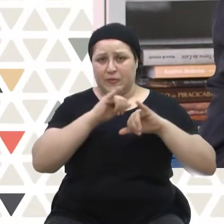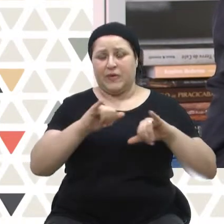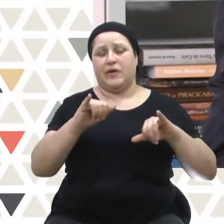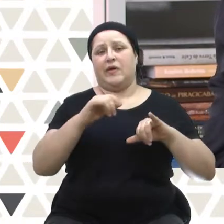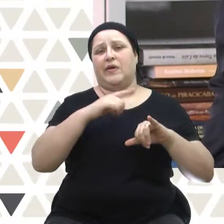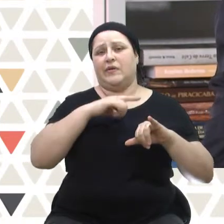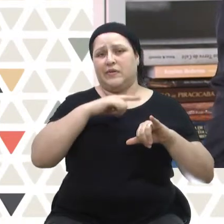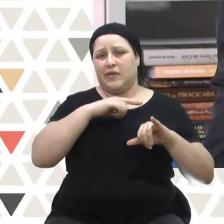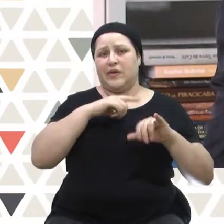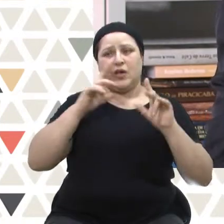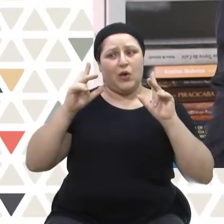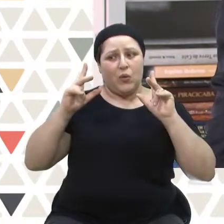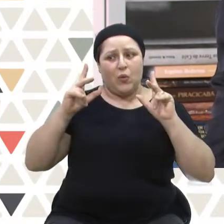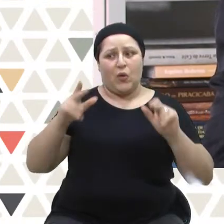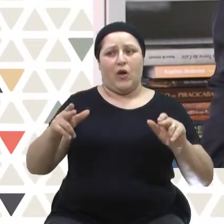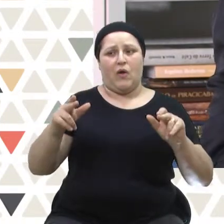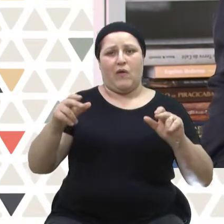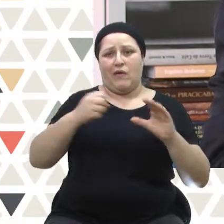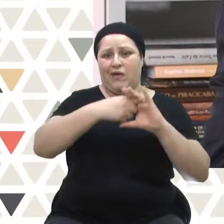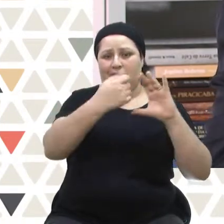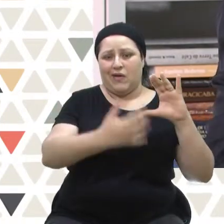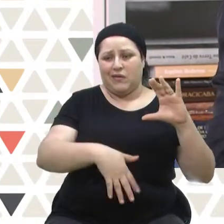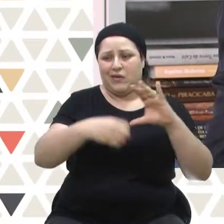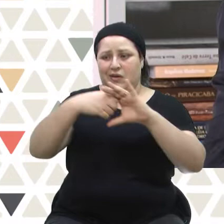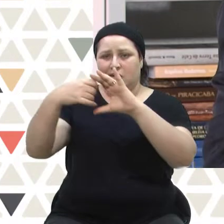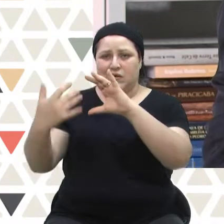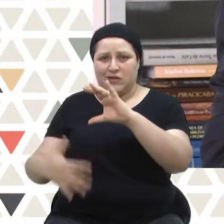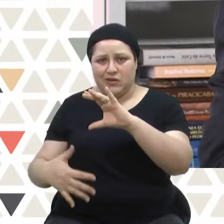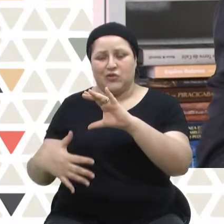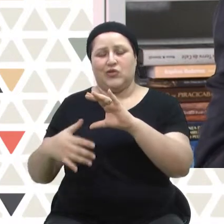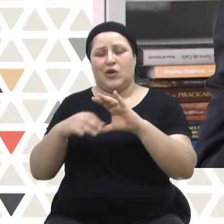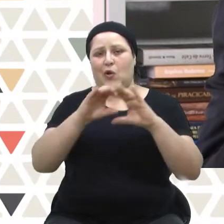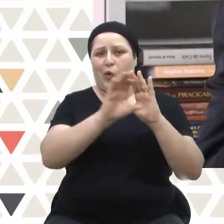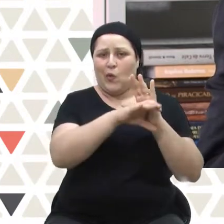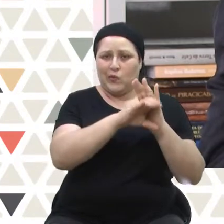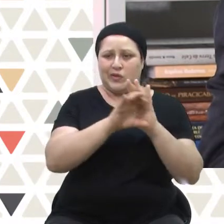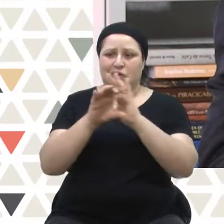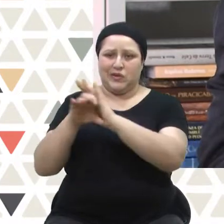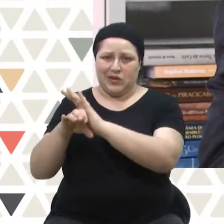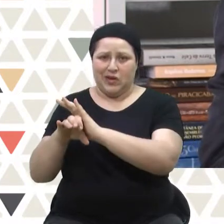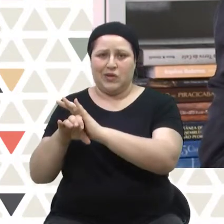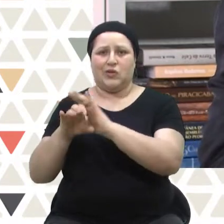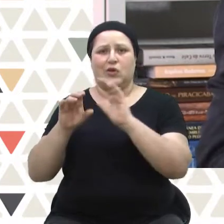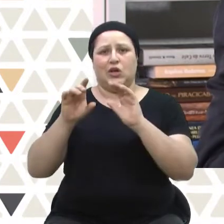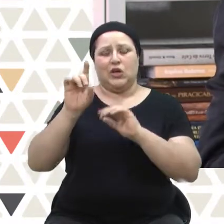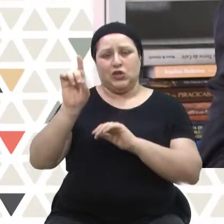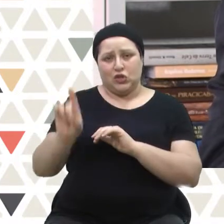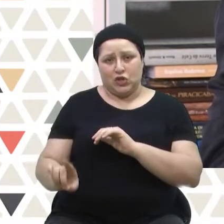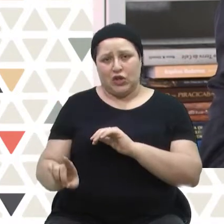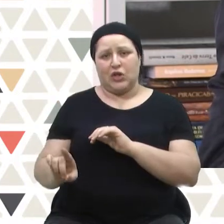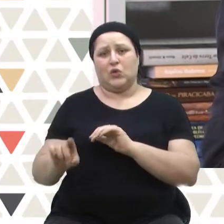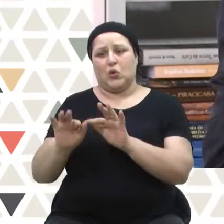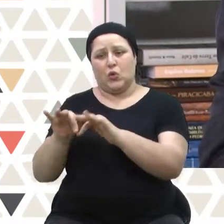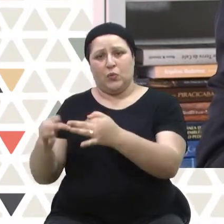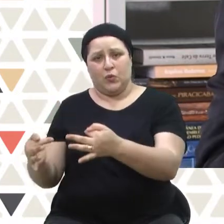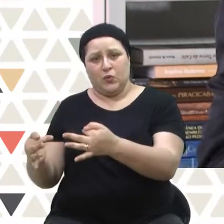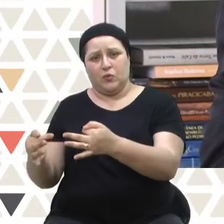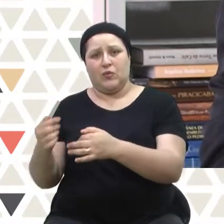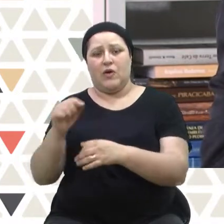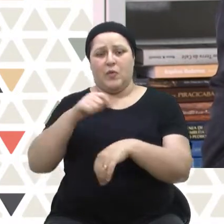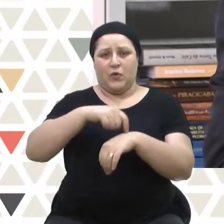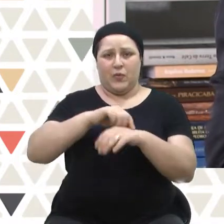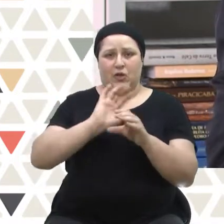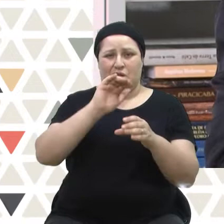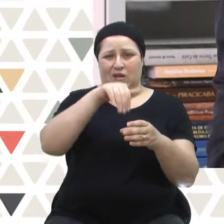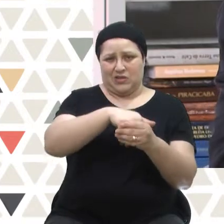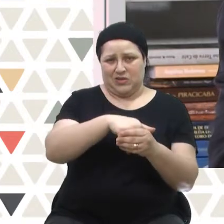de campanha eleitoral, na propaganda eleitoral, tem os mesmos aspectos, os mesmos